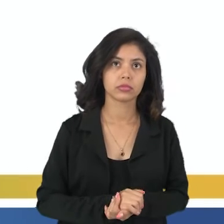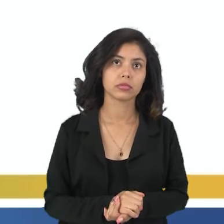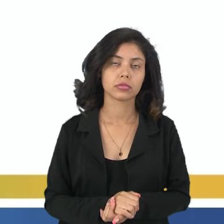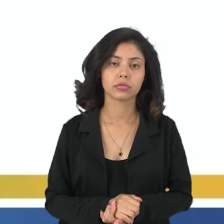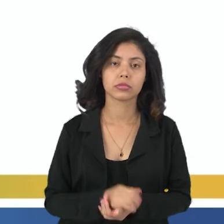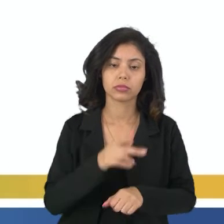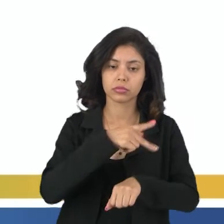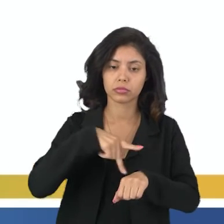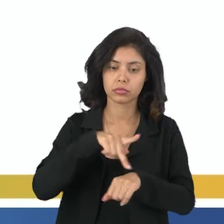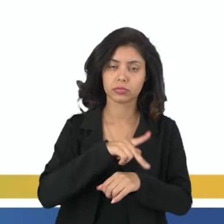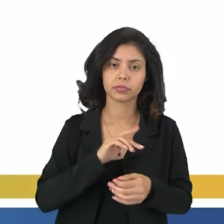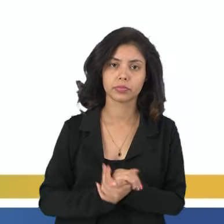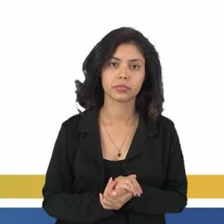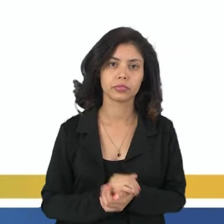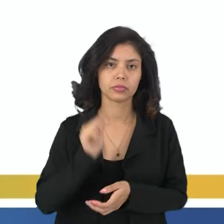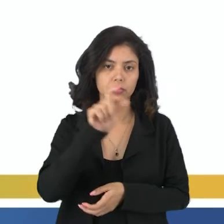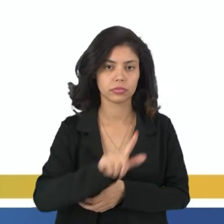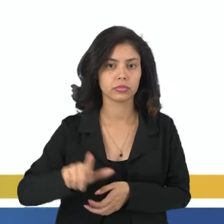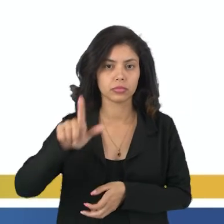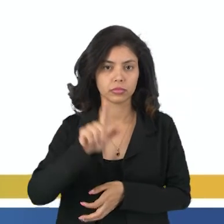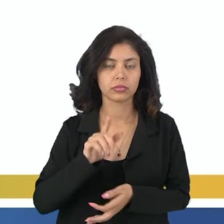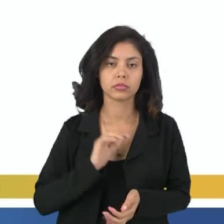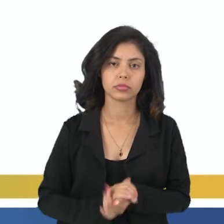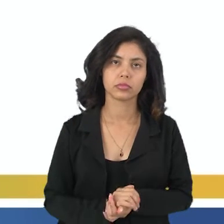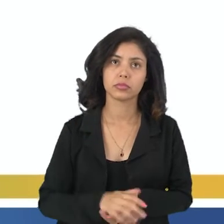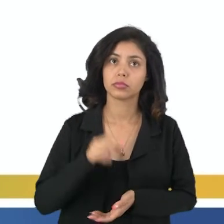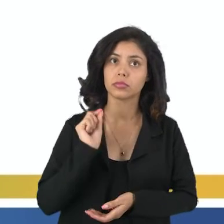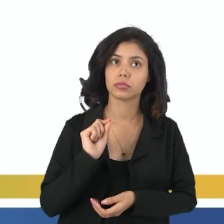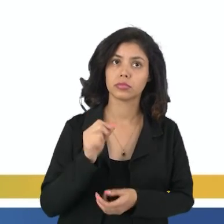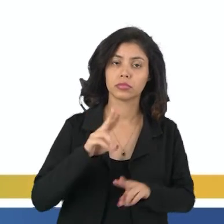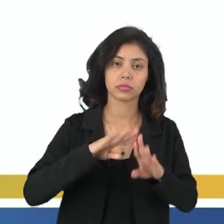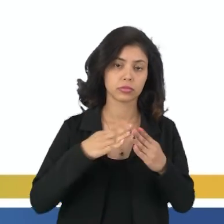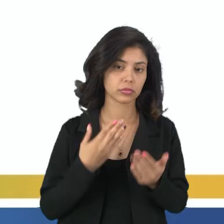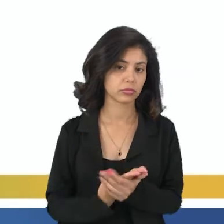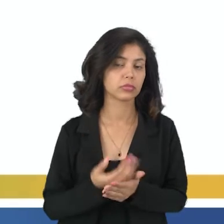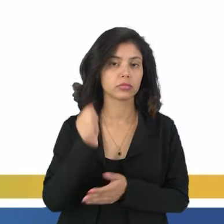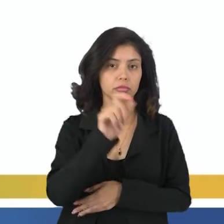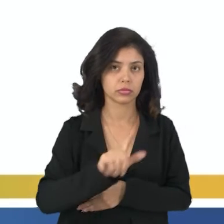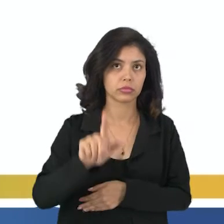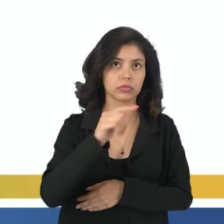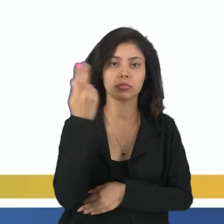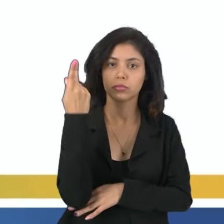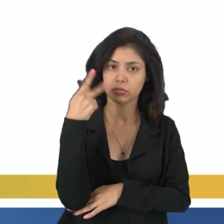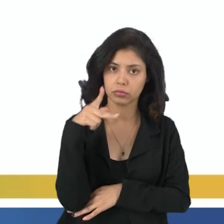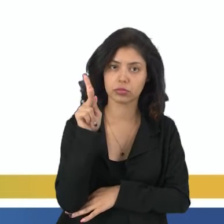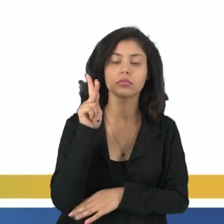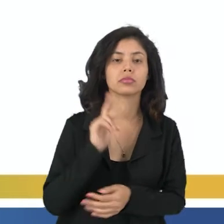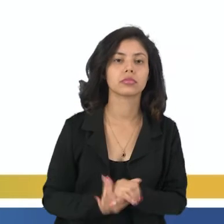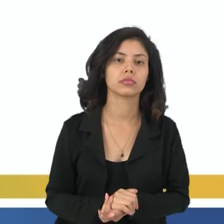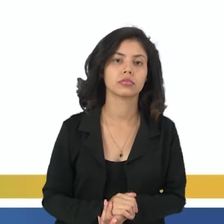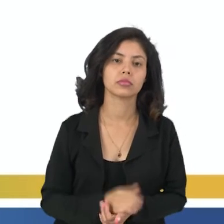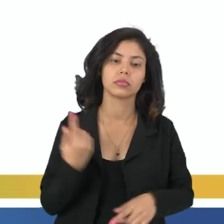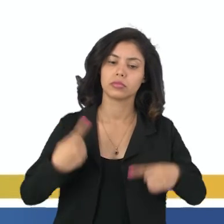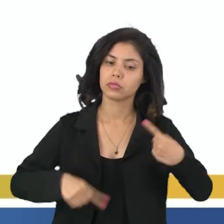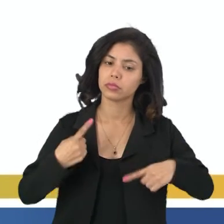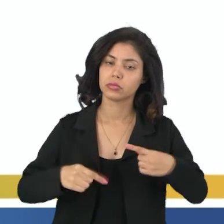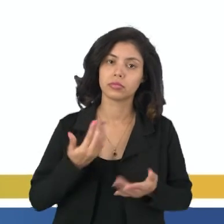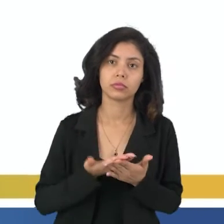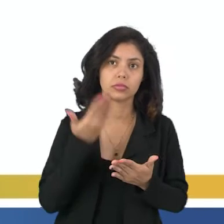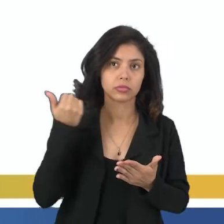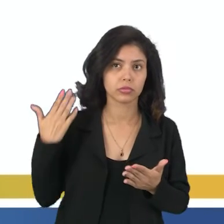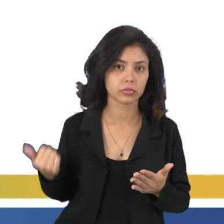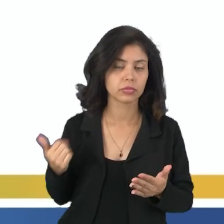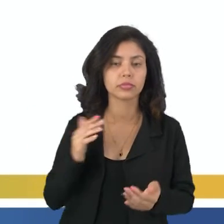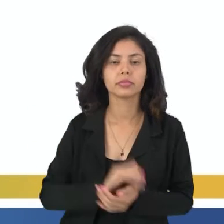né literatura quando eu vou falar de o que de escolas literárias eu falo as período literário eu falo em políticas da época